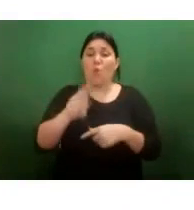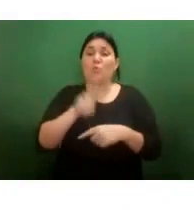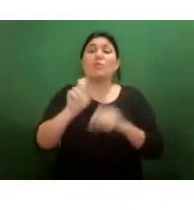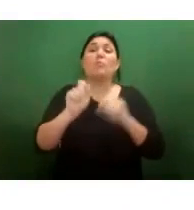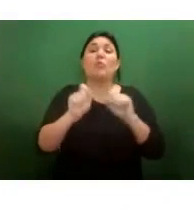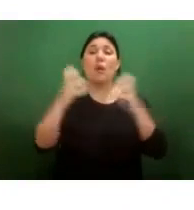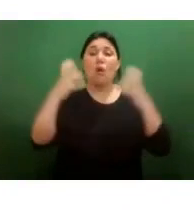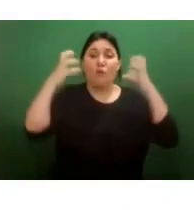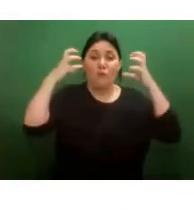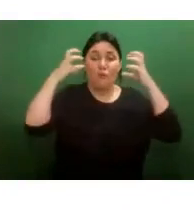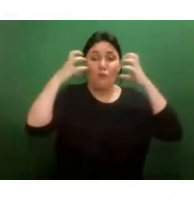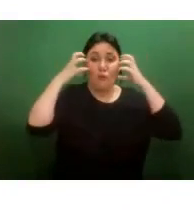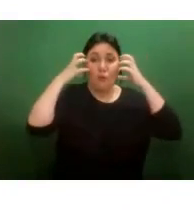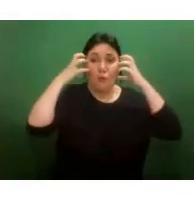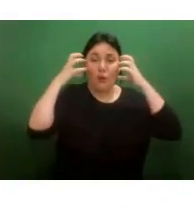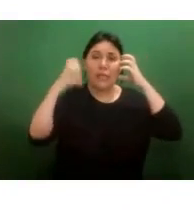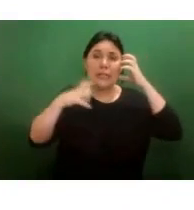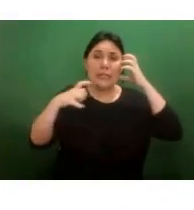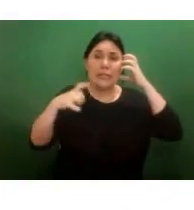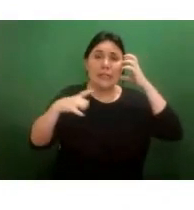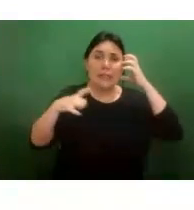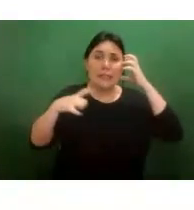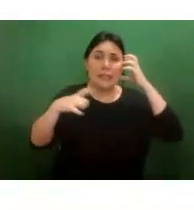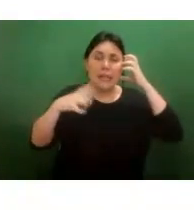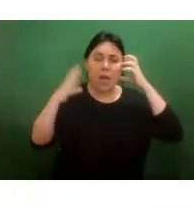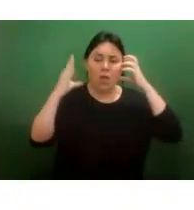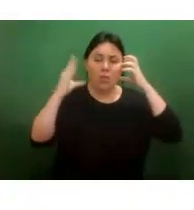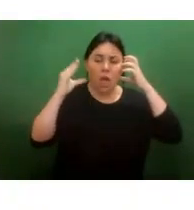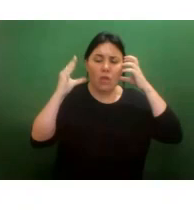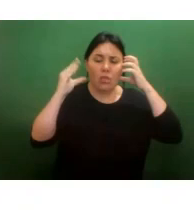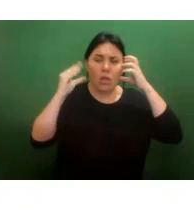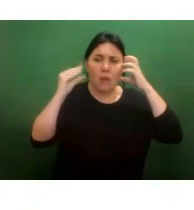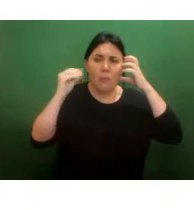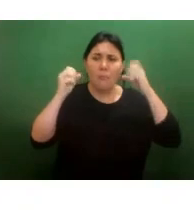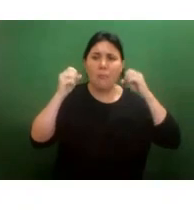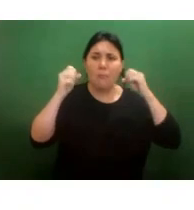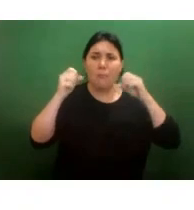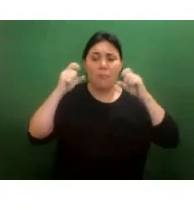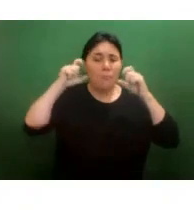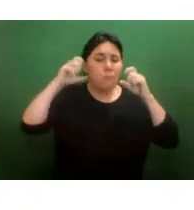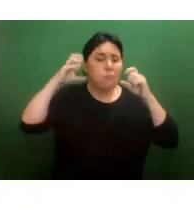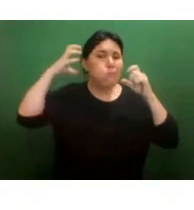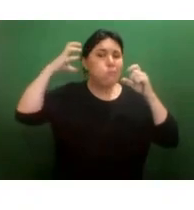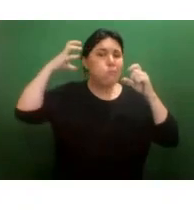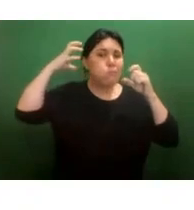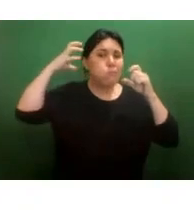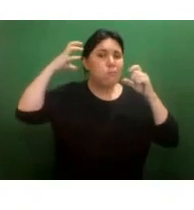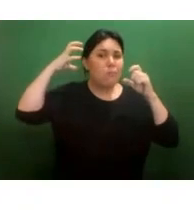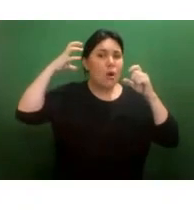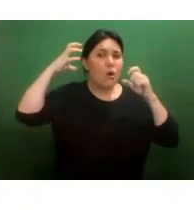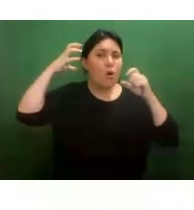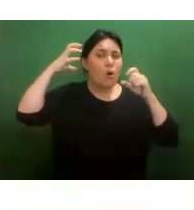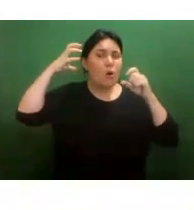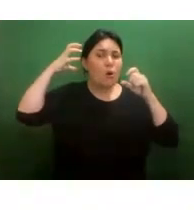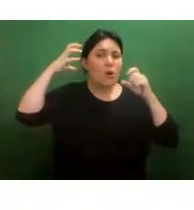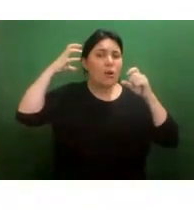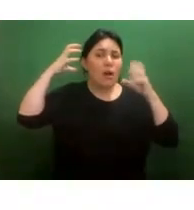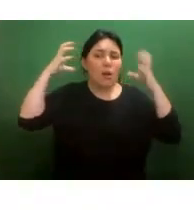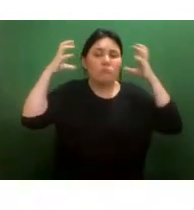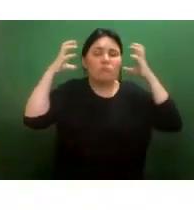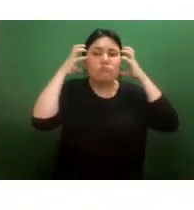tem a espuma um pouquinho mais larga, com o objetivo de abafar um pouco